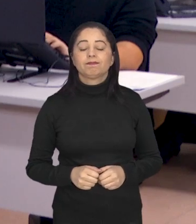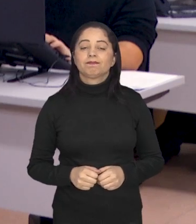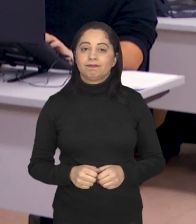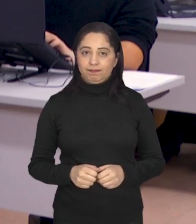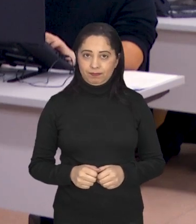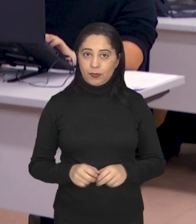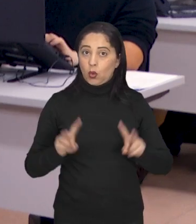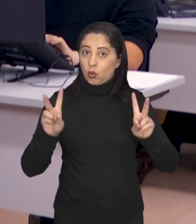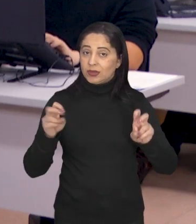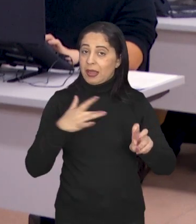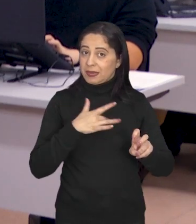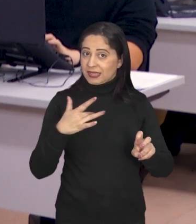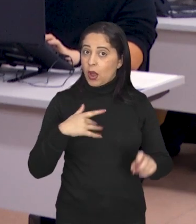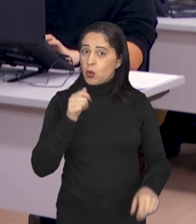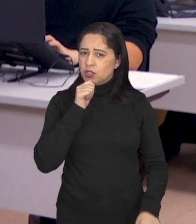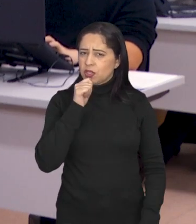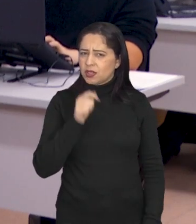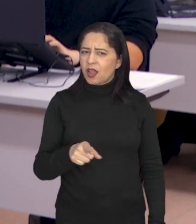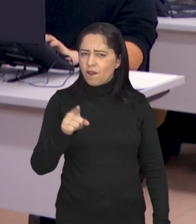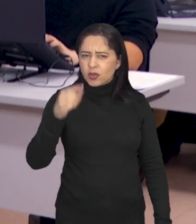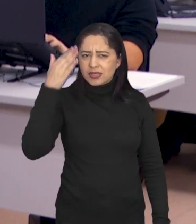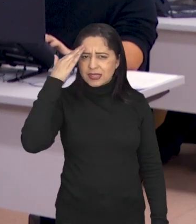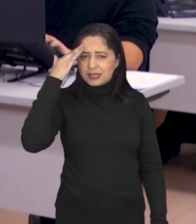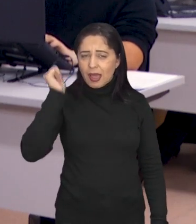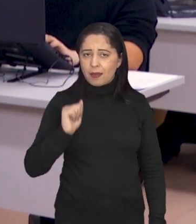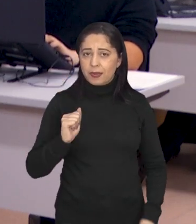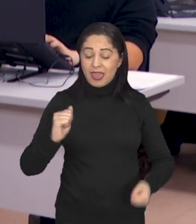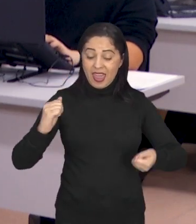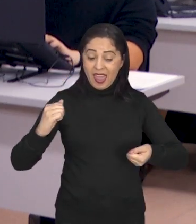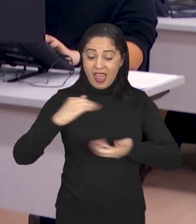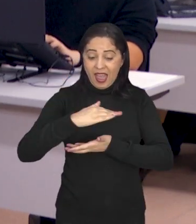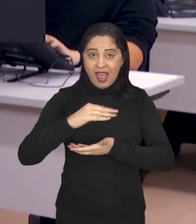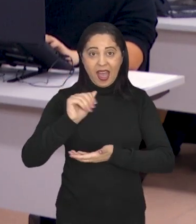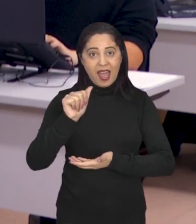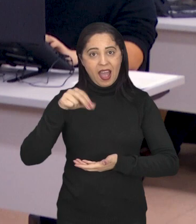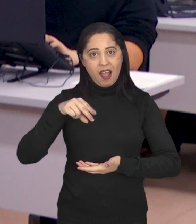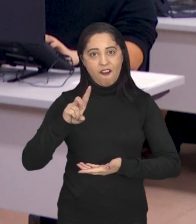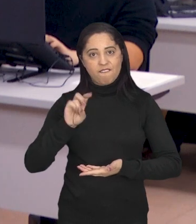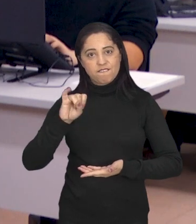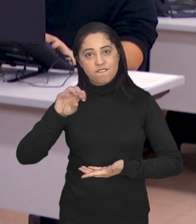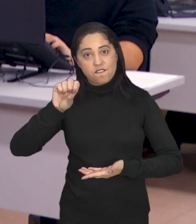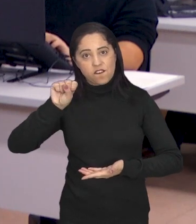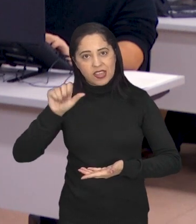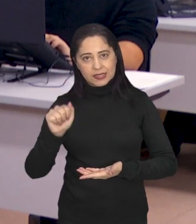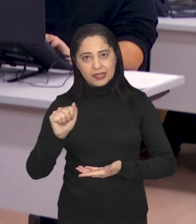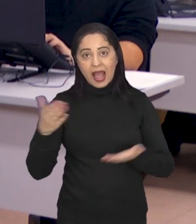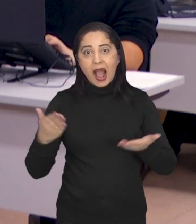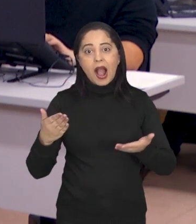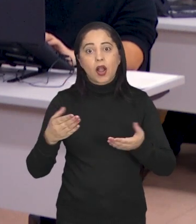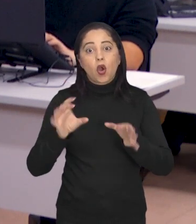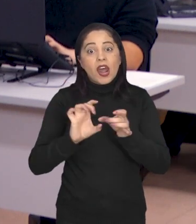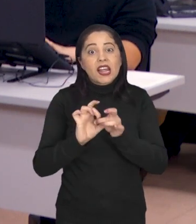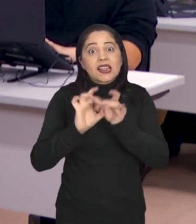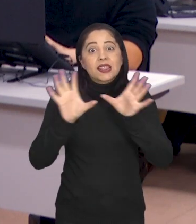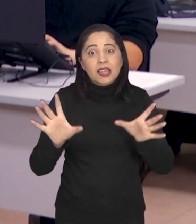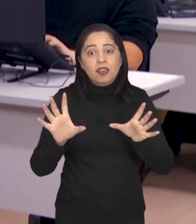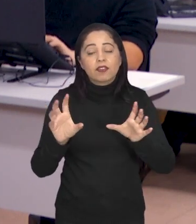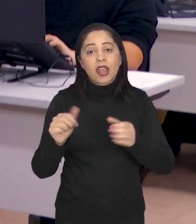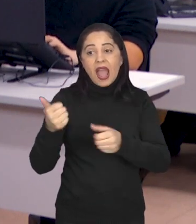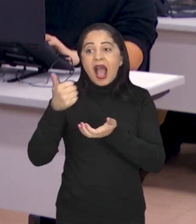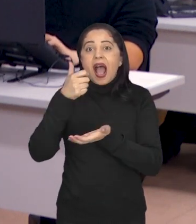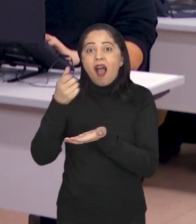e mantendo o assunto na saúde você sabia que uma nova determinação da Anvisa vai permitir que farmácias possam oferecer